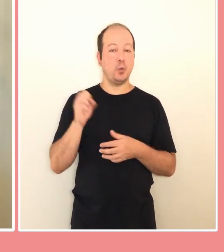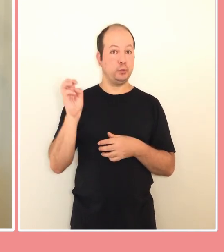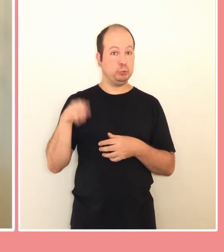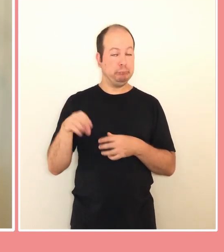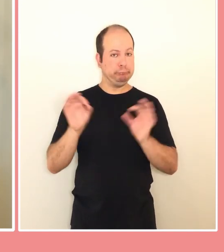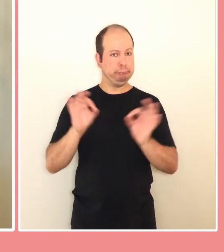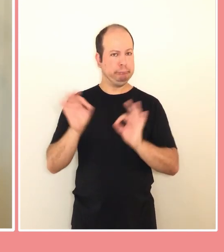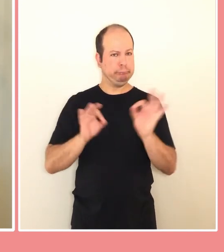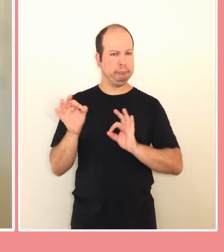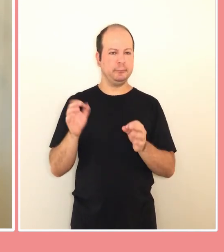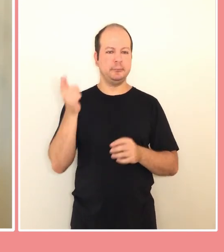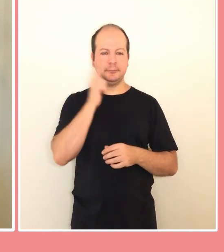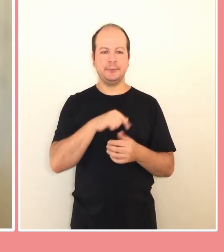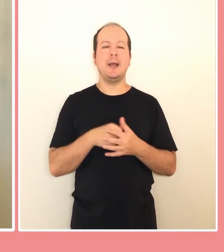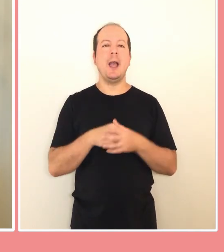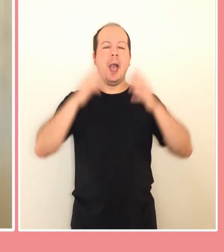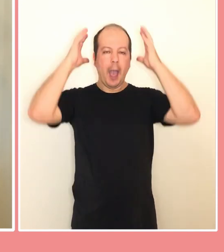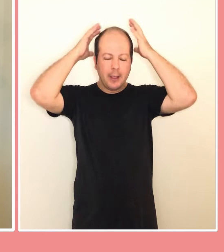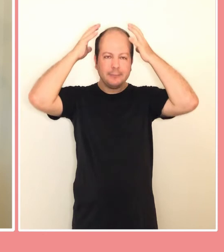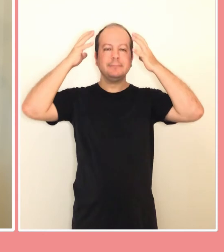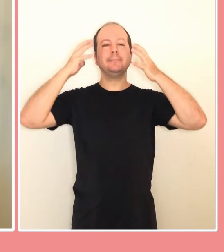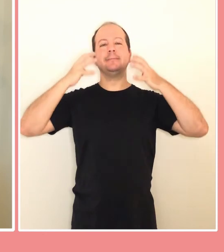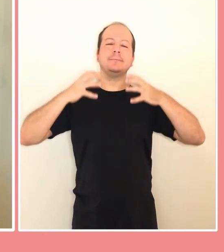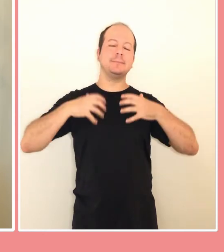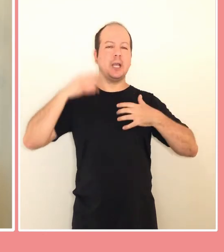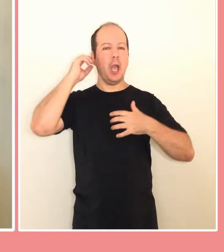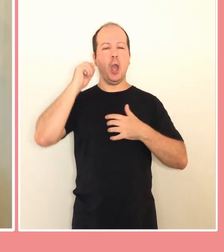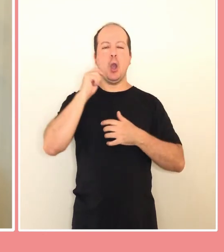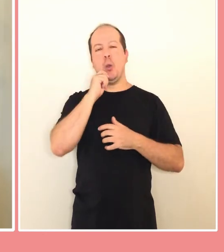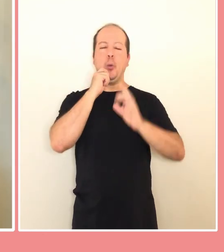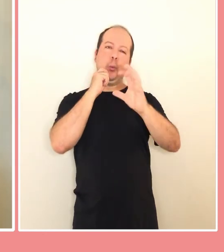ajustou, é só vestir o seu instrumento e tocar.